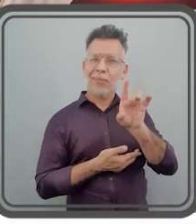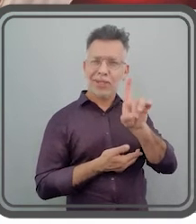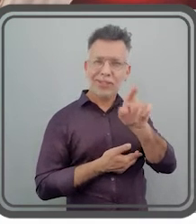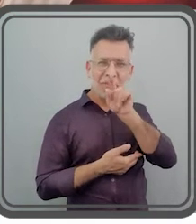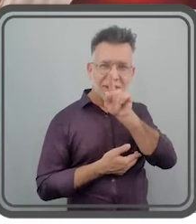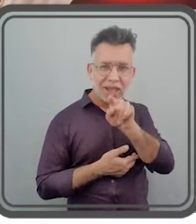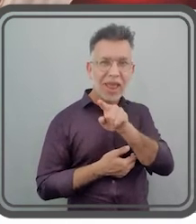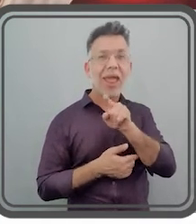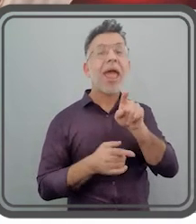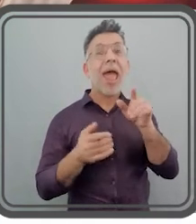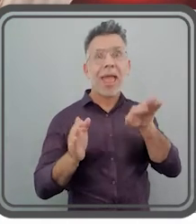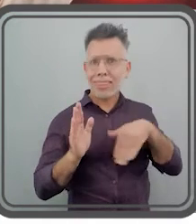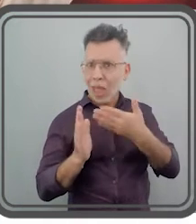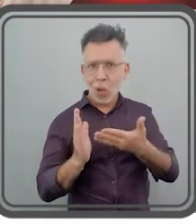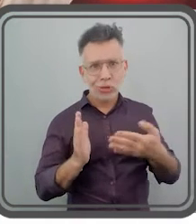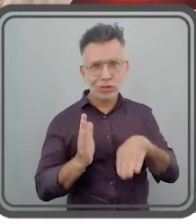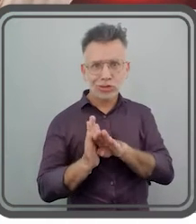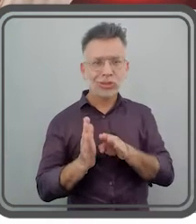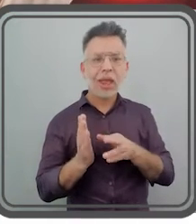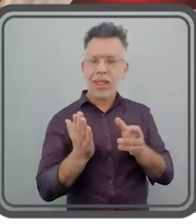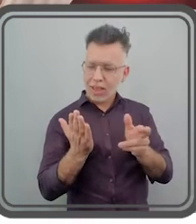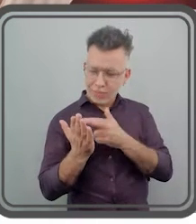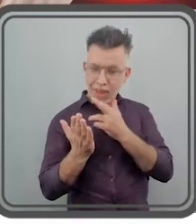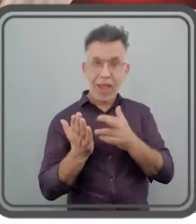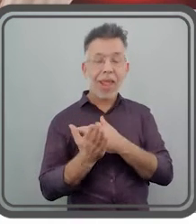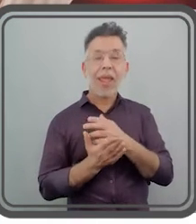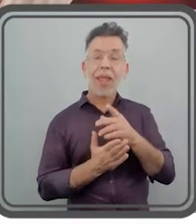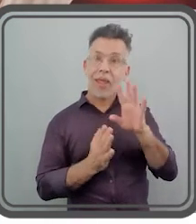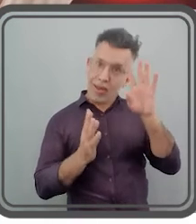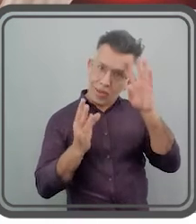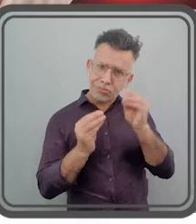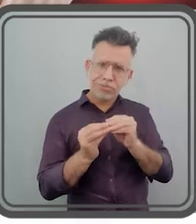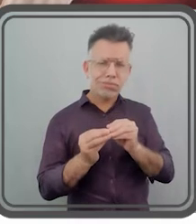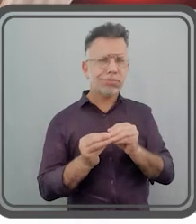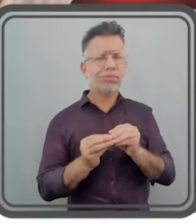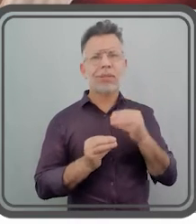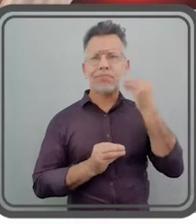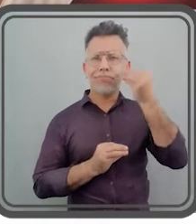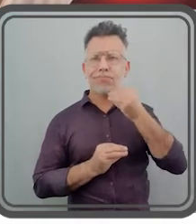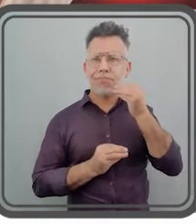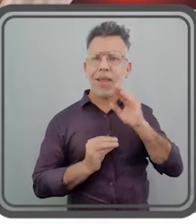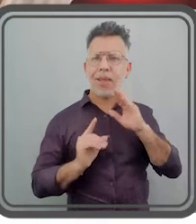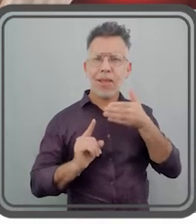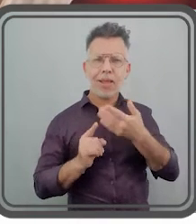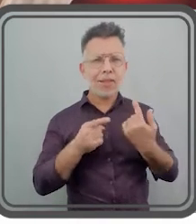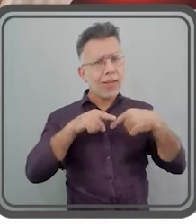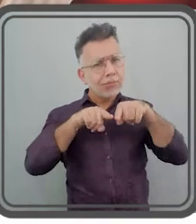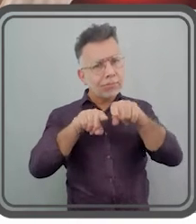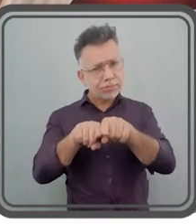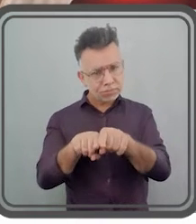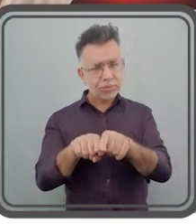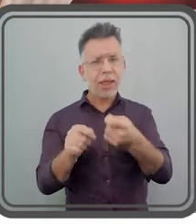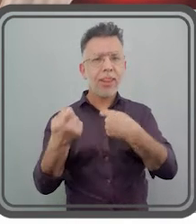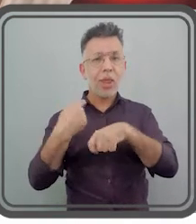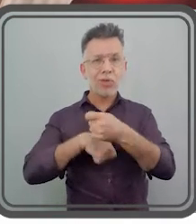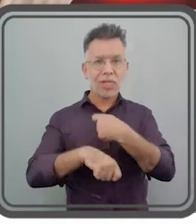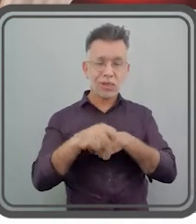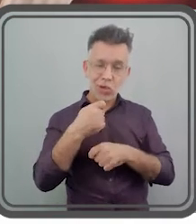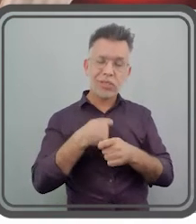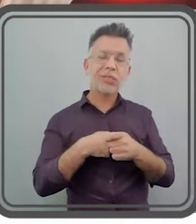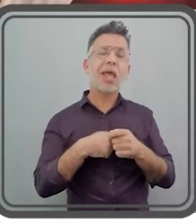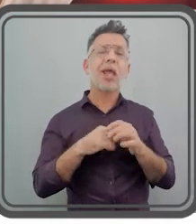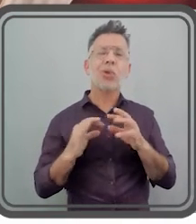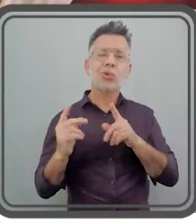tem também alguns ah revistas Então se desenvolver parcerias e nem o meu background tem que ser muito relacionado à realmente parceria e negociações